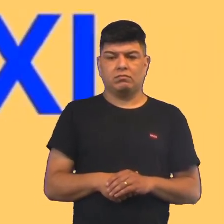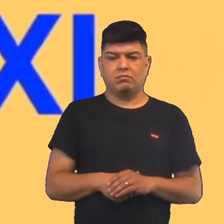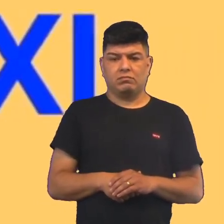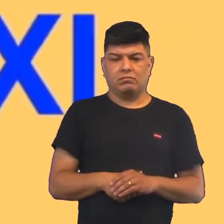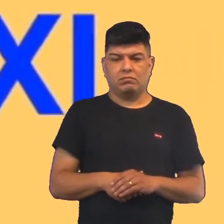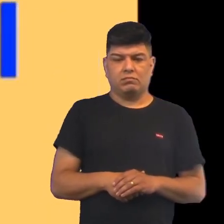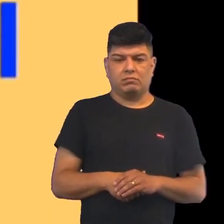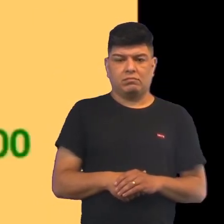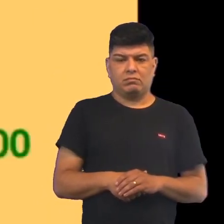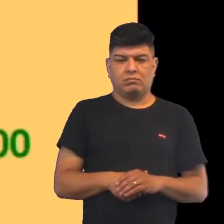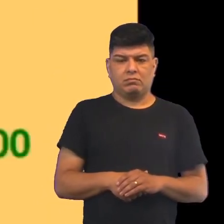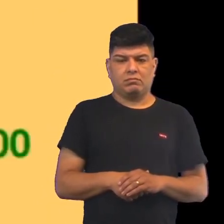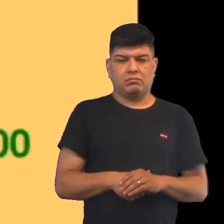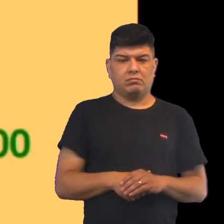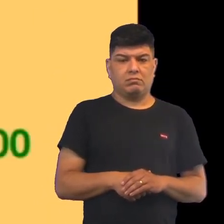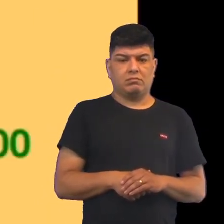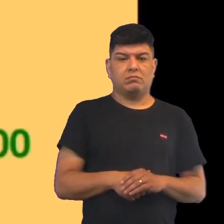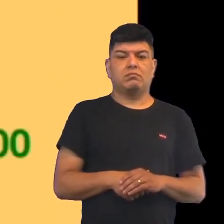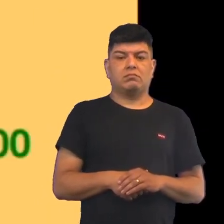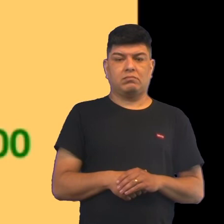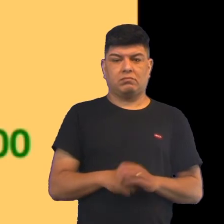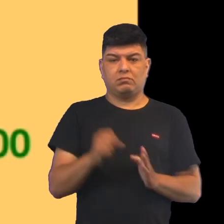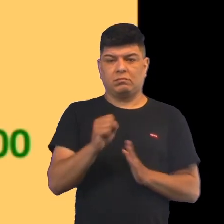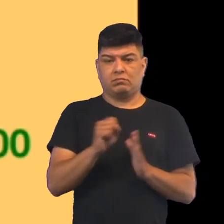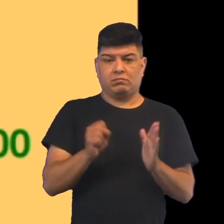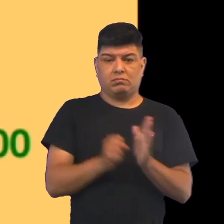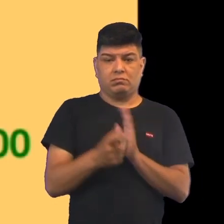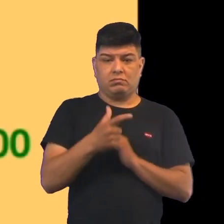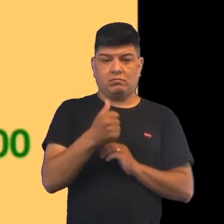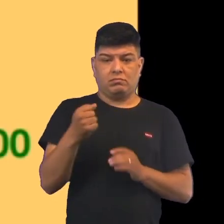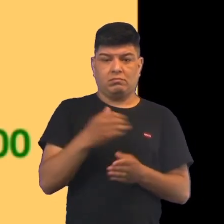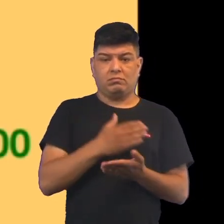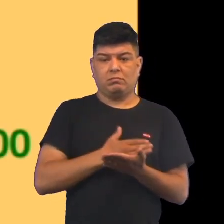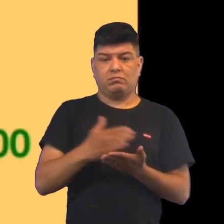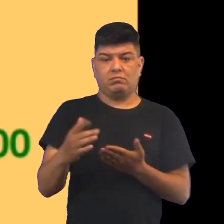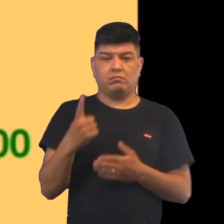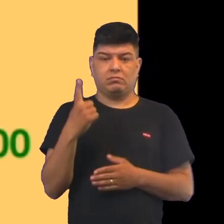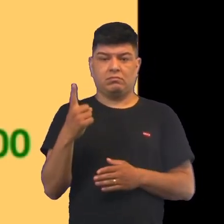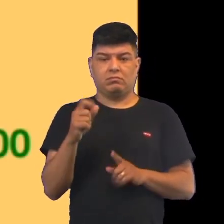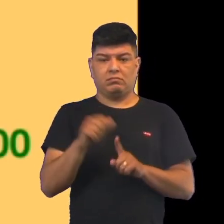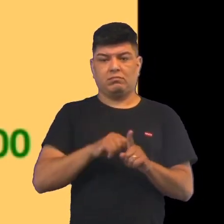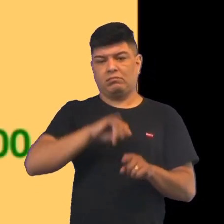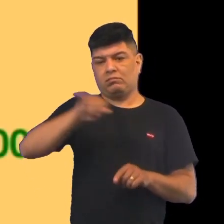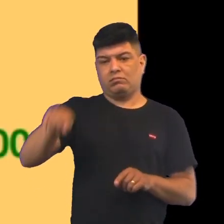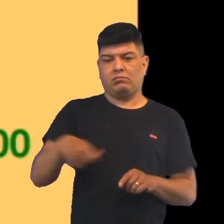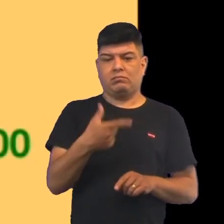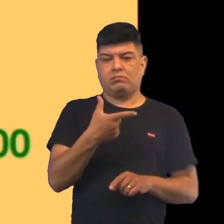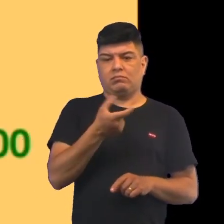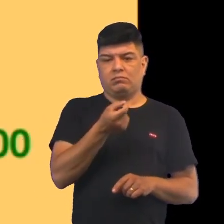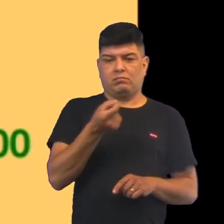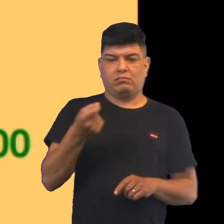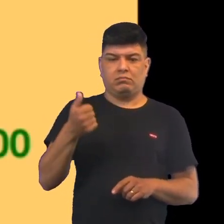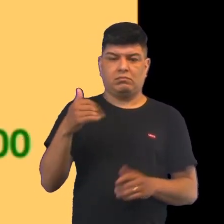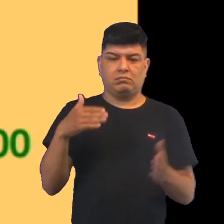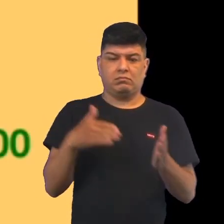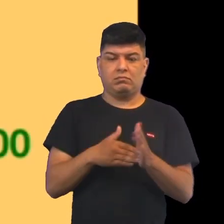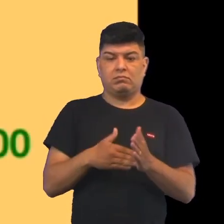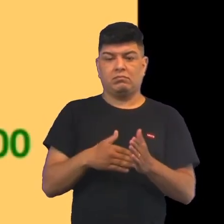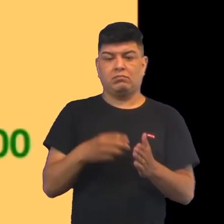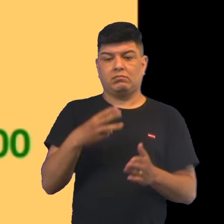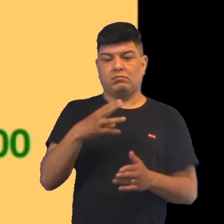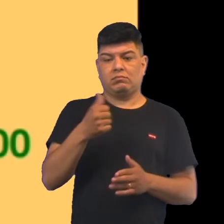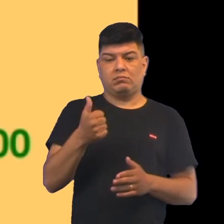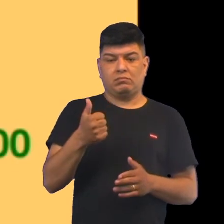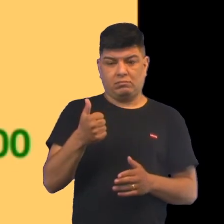XXI. O século XXI iniciou em 1 de janeiro de 2001 e terminará em 31